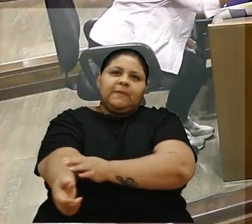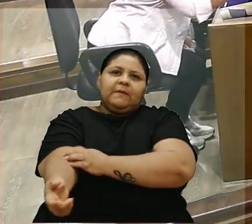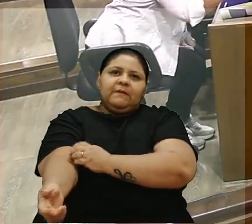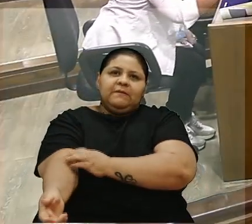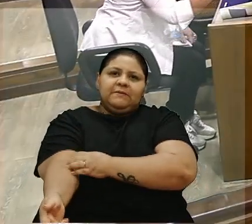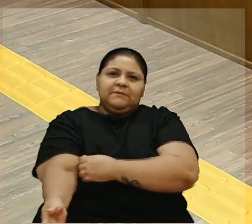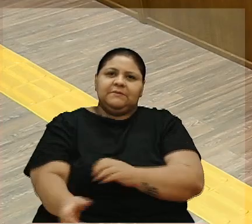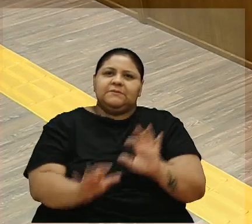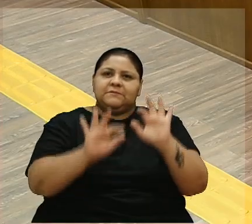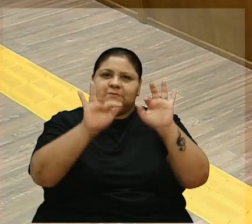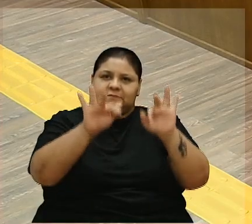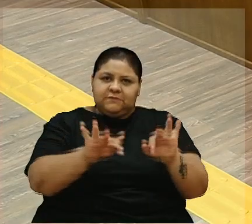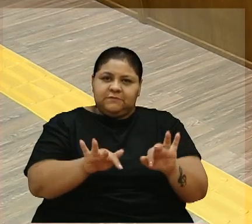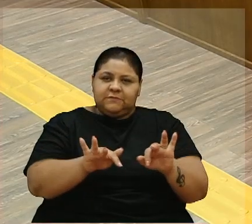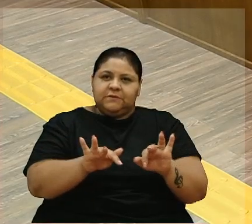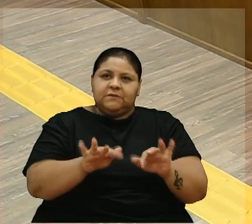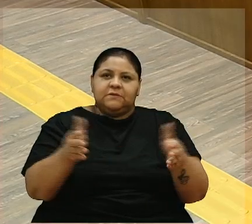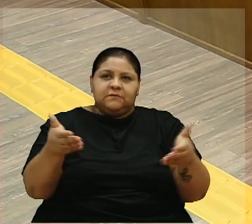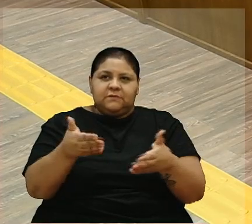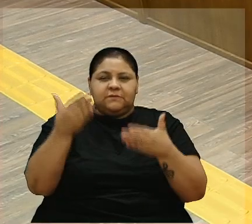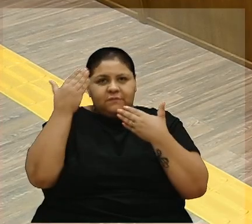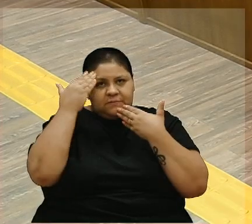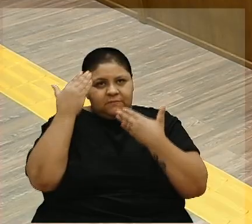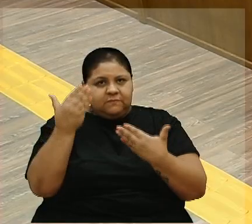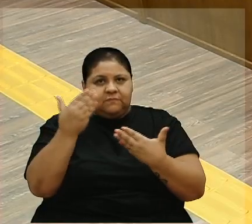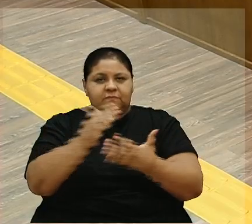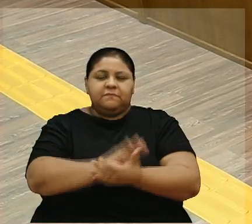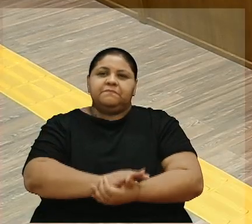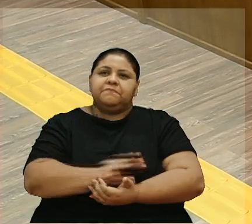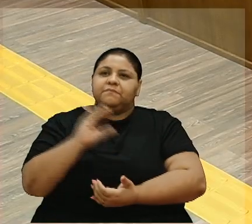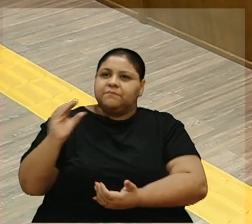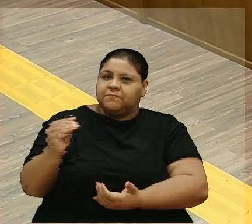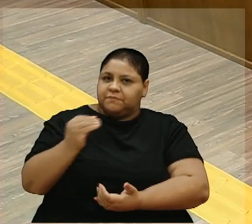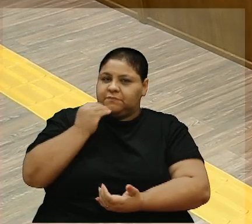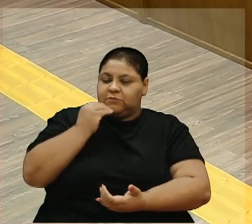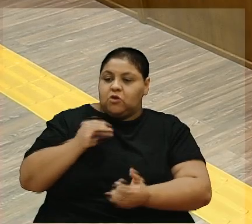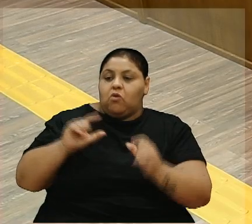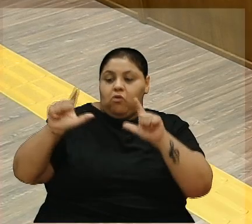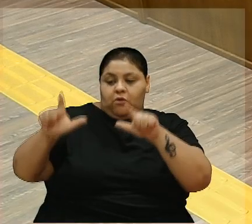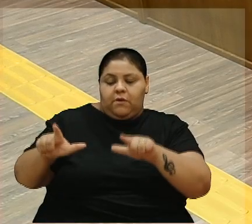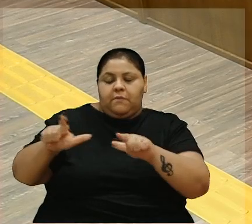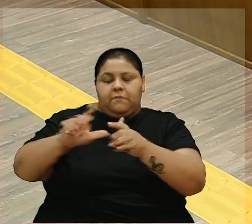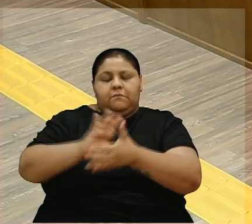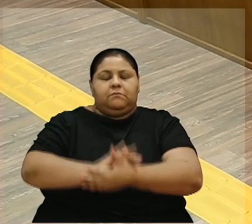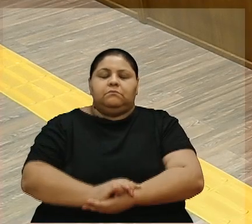Para concluir, então, pessoal, quero agradecer a oportunidade, o espaço,